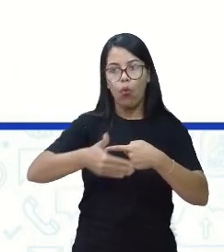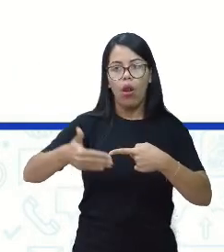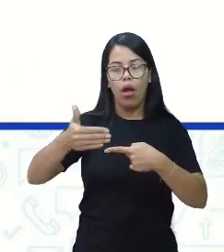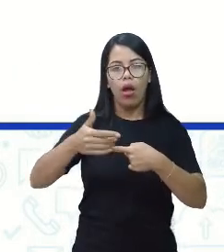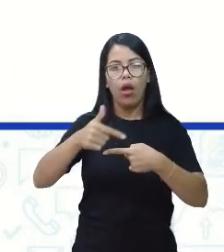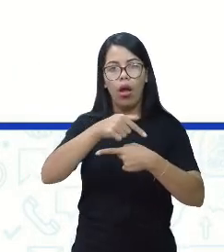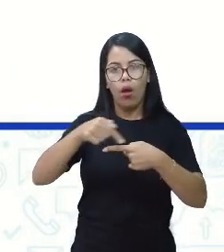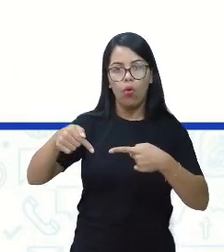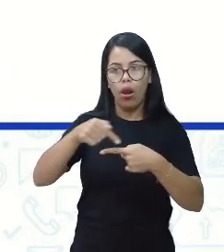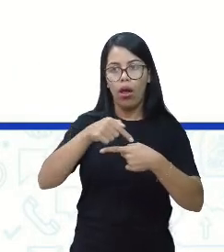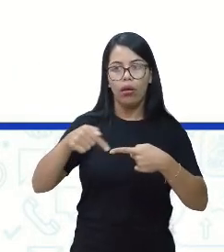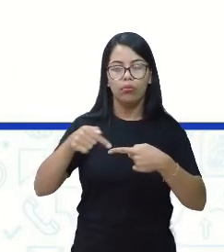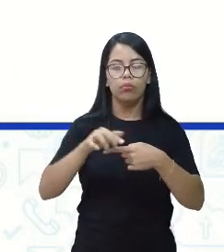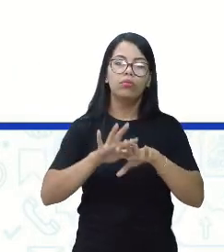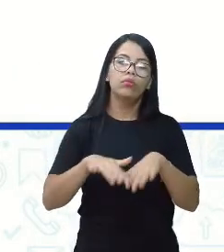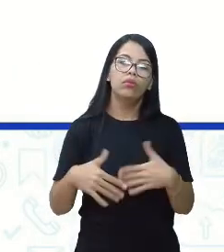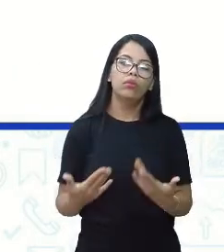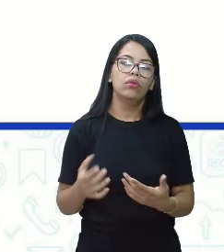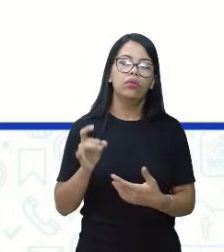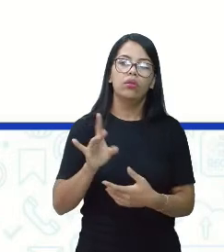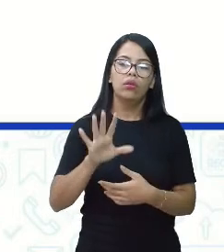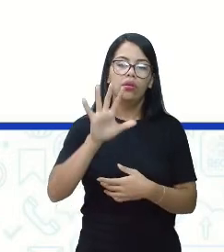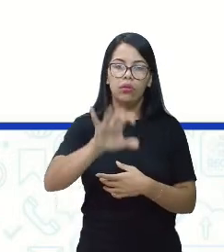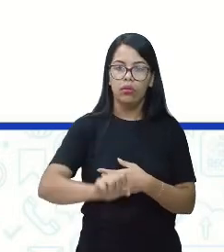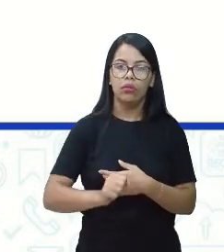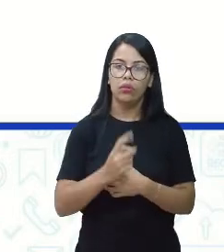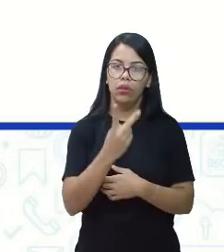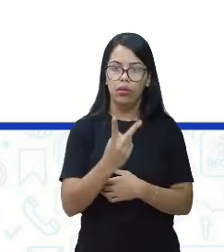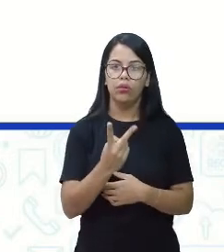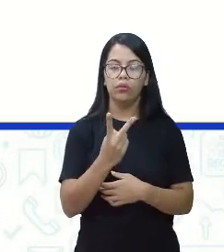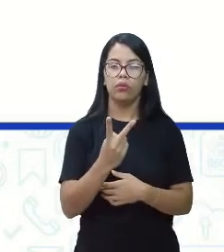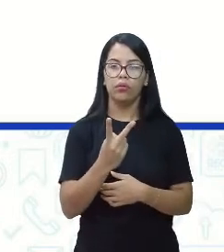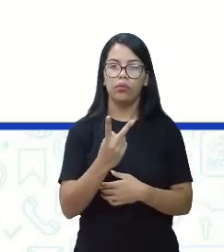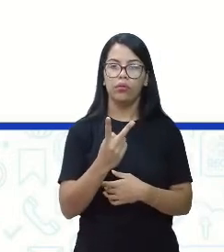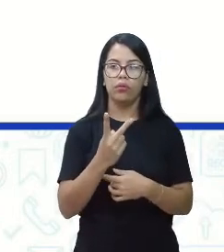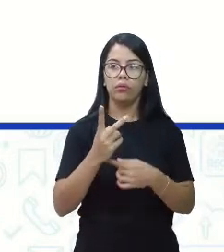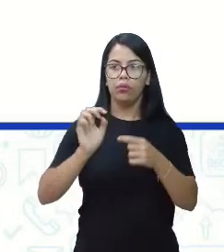volume desse cubo, basta pegar o 2, certo?